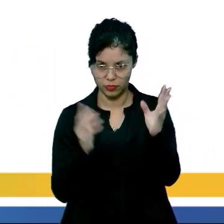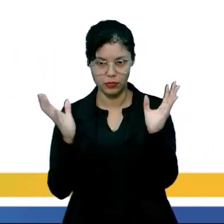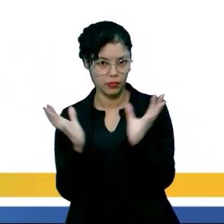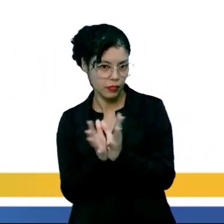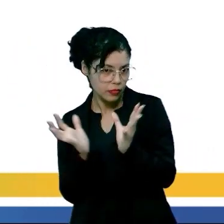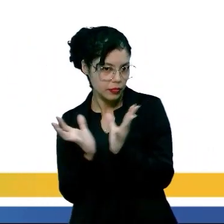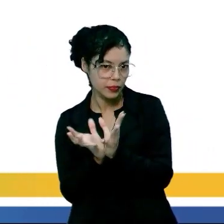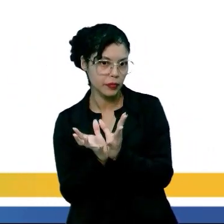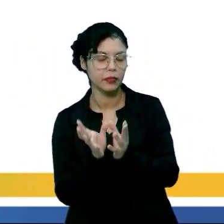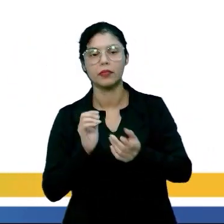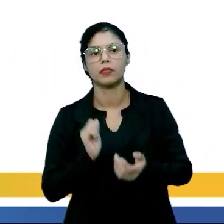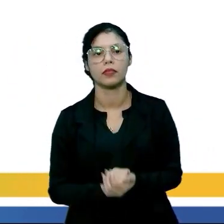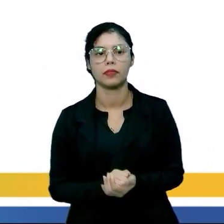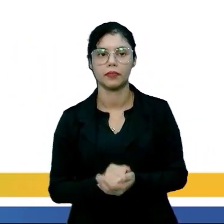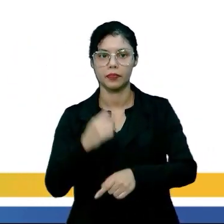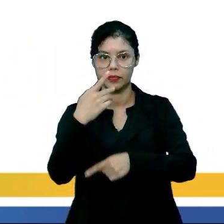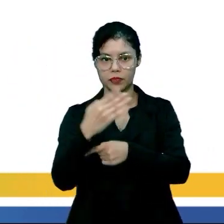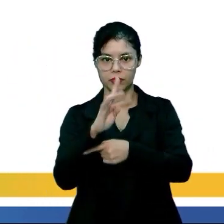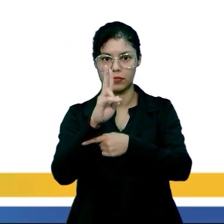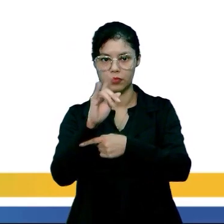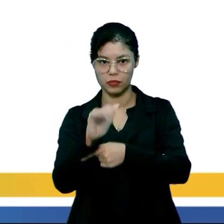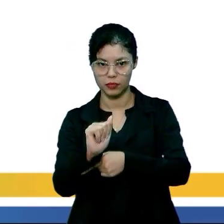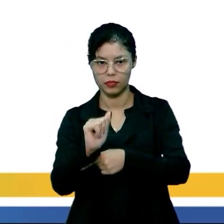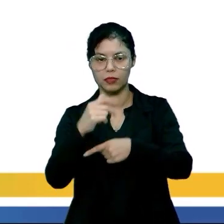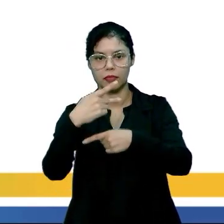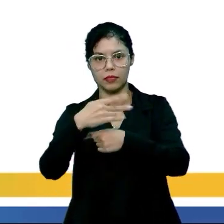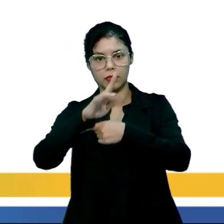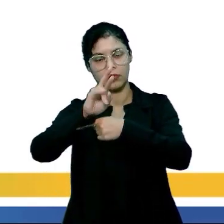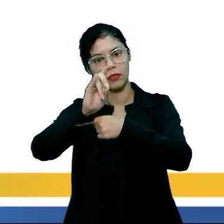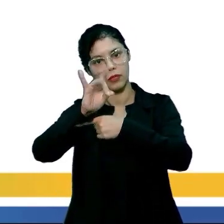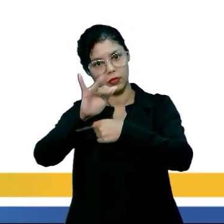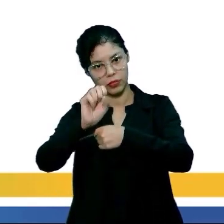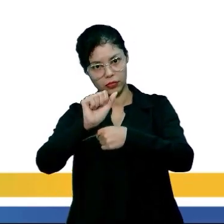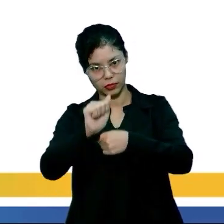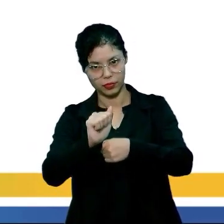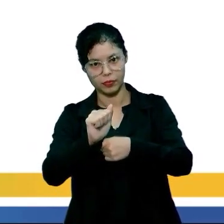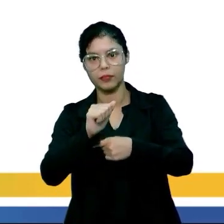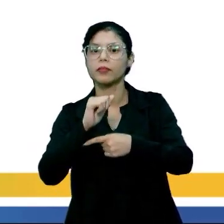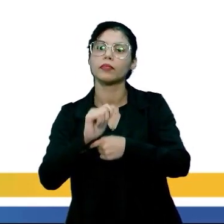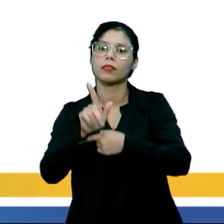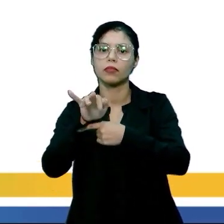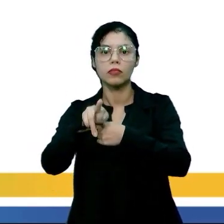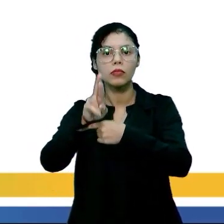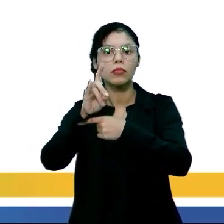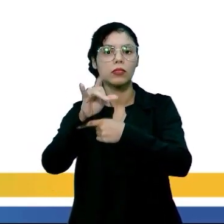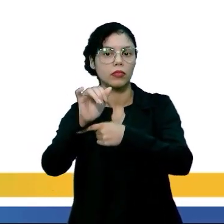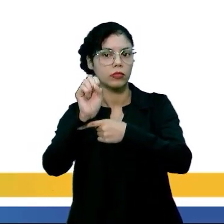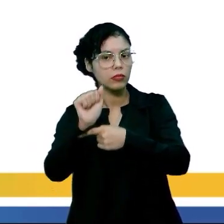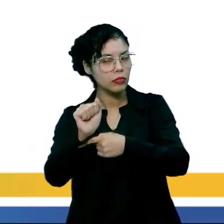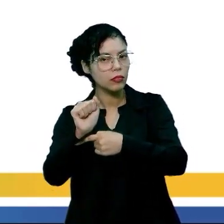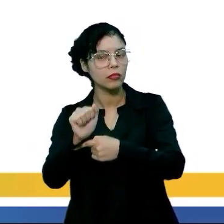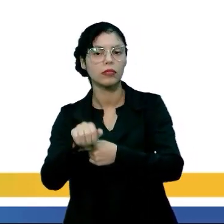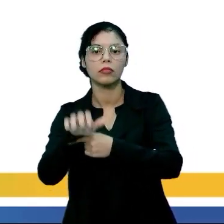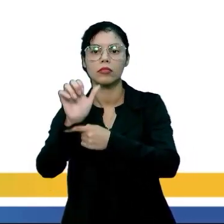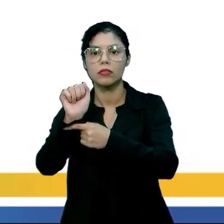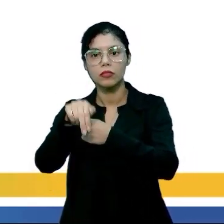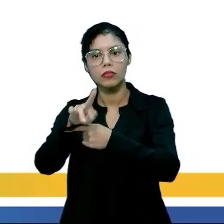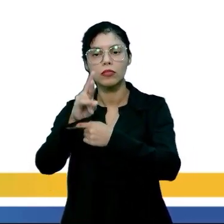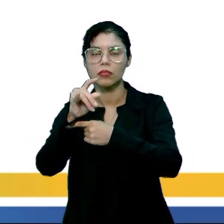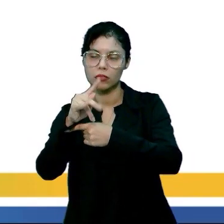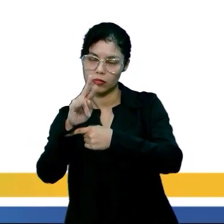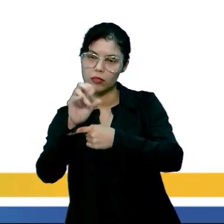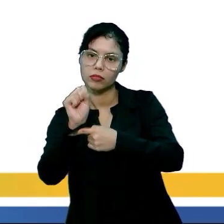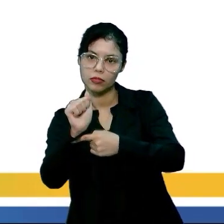aqui, né? Temos as briófitas, tem as pteridófitas, temos as gimnospermas, e